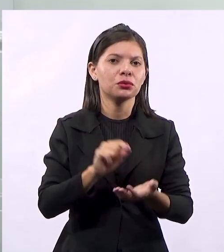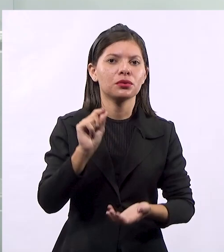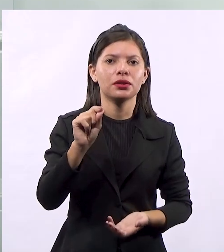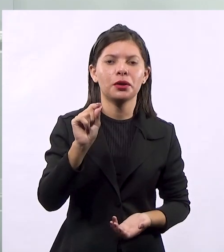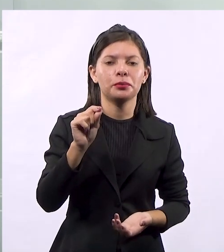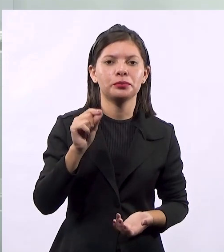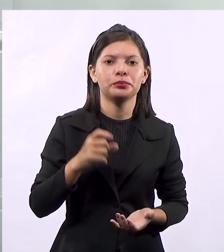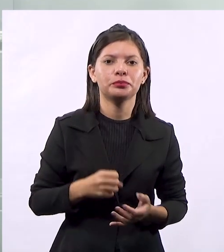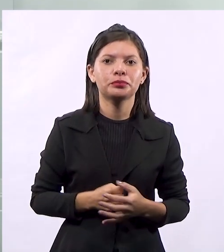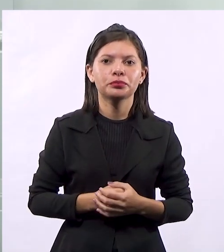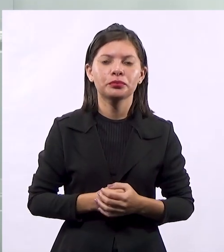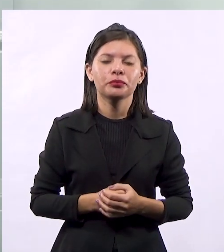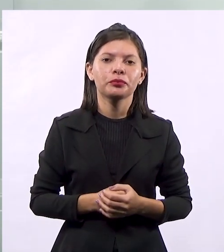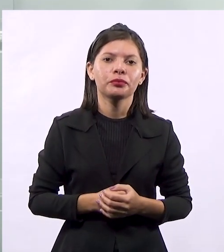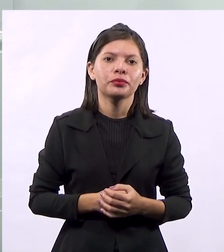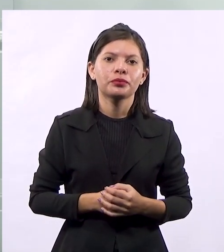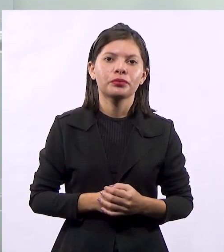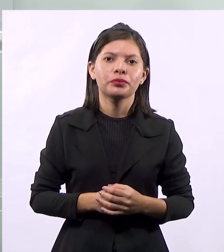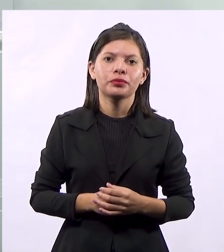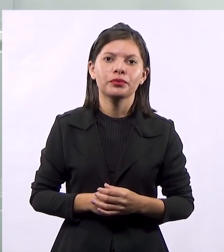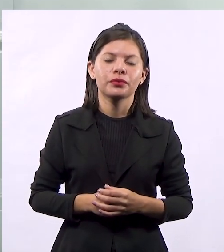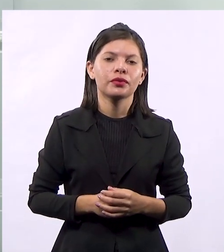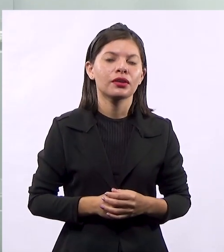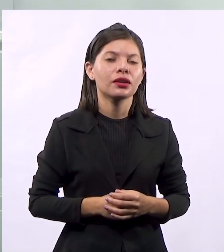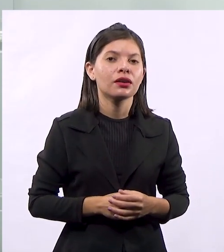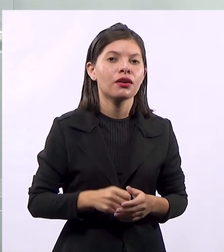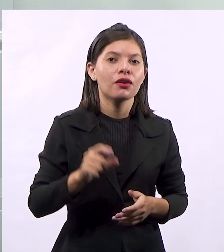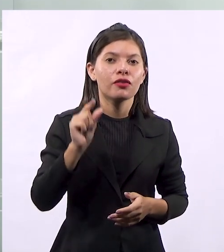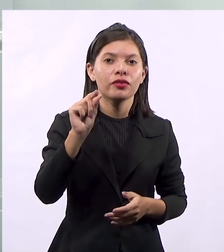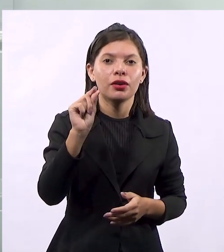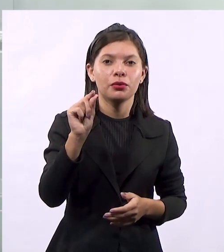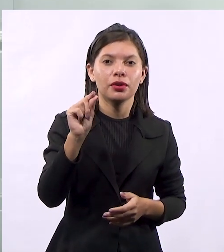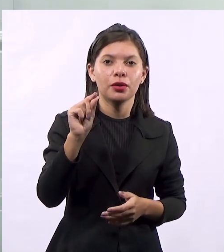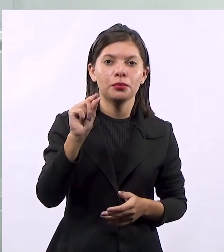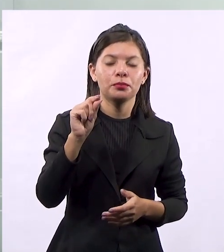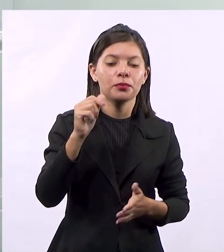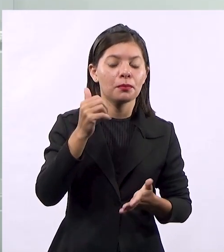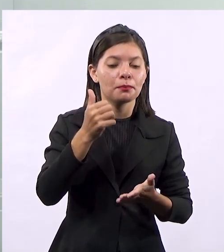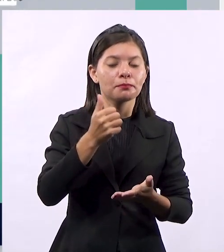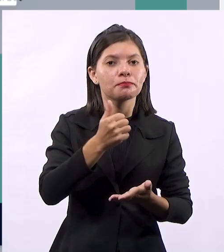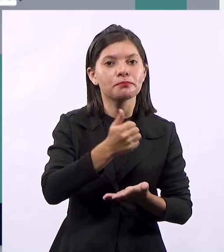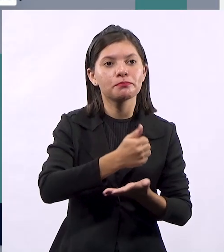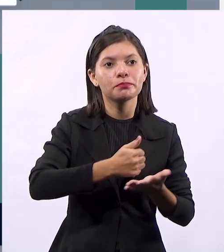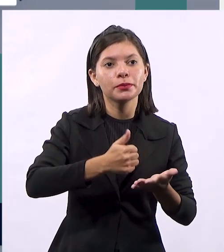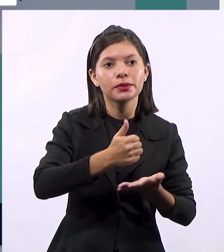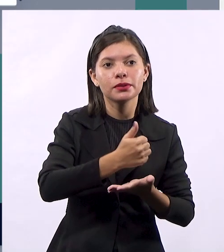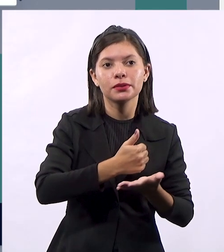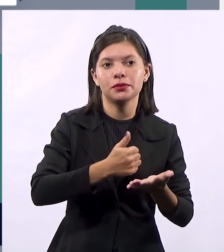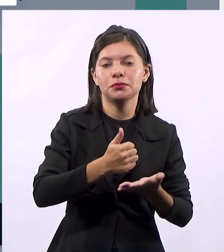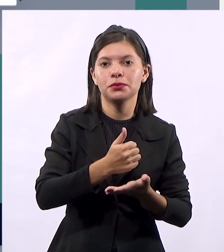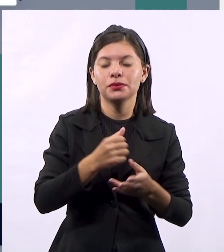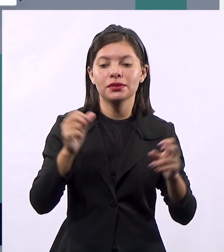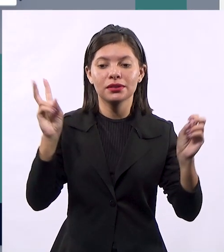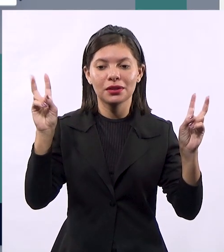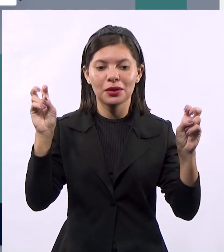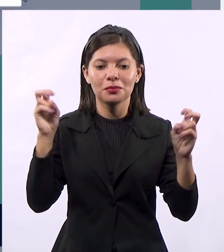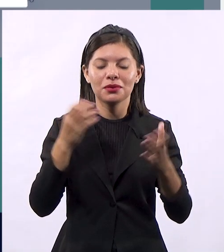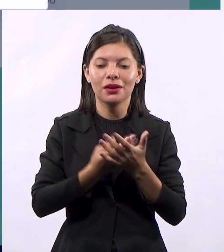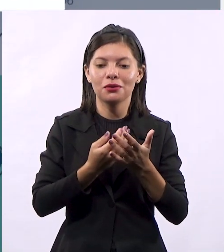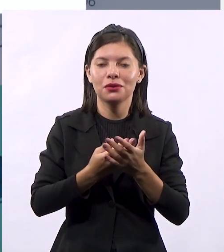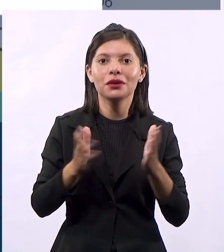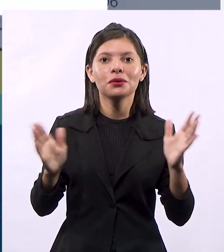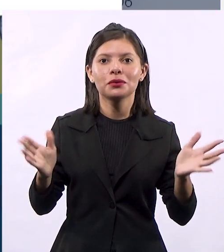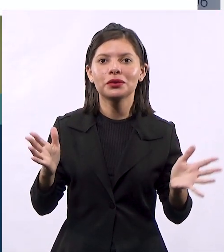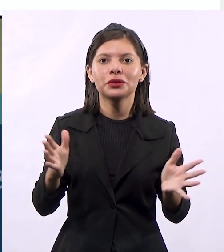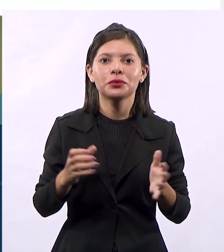ideia. Mas se você não sabe, você vai saber agora, porque o 206 é muito importante. O que trata o 206? Olha só,